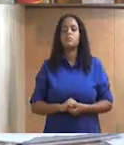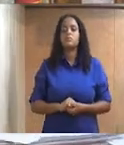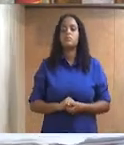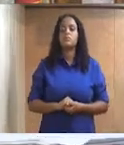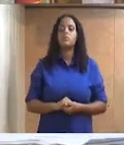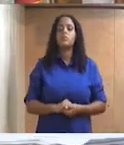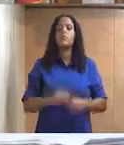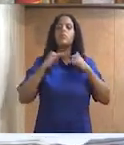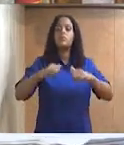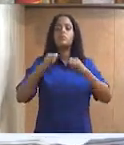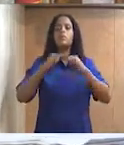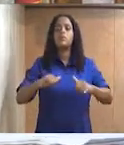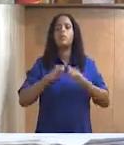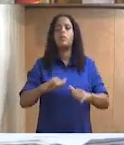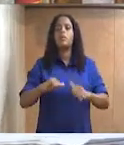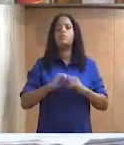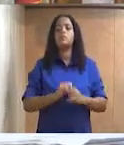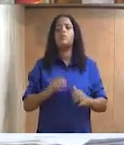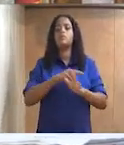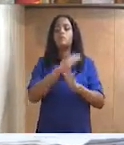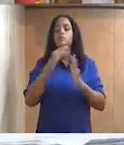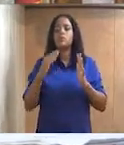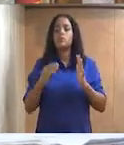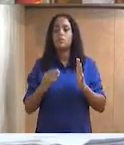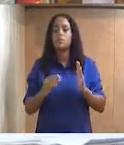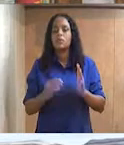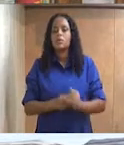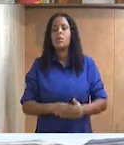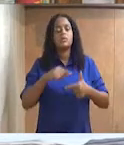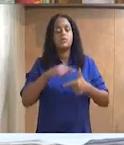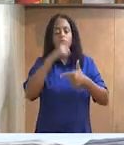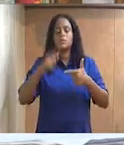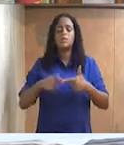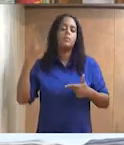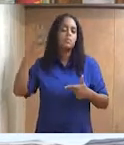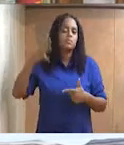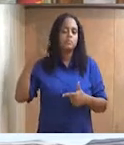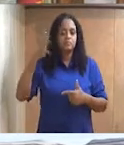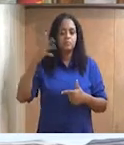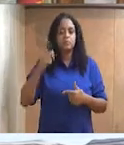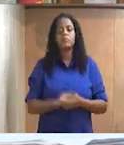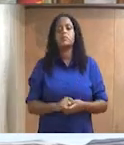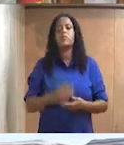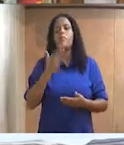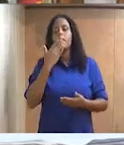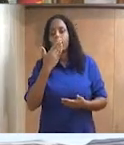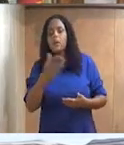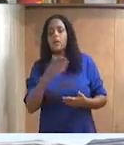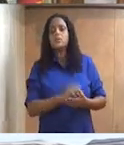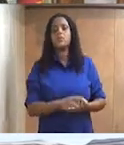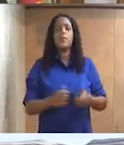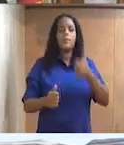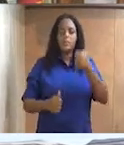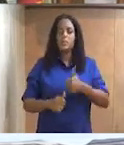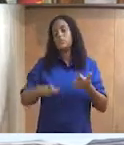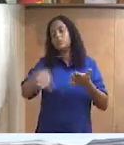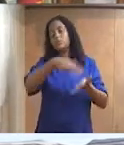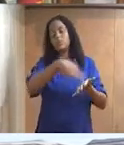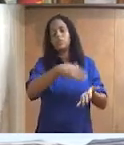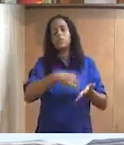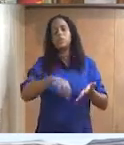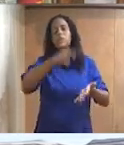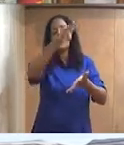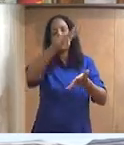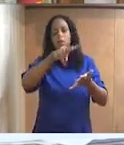informo a todos que passaremos para a segunda parte da sessão. Peço para o meu secretário que, por gentileza, possa fazer a